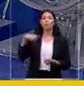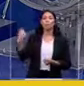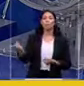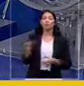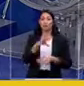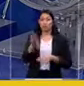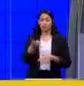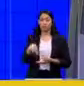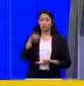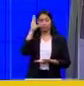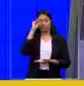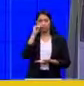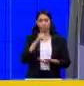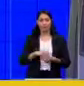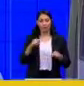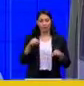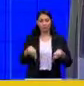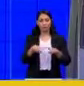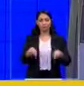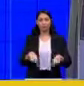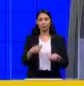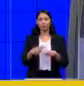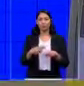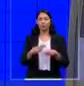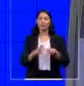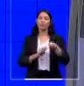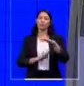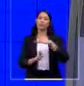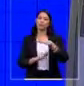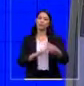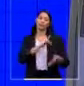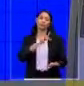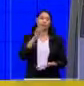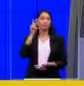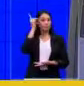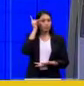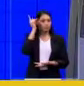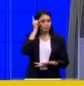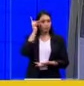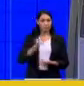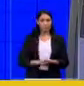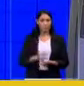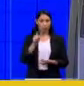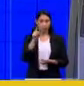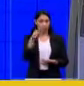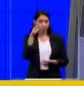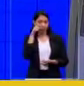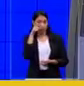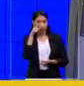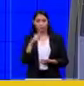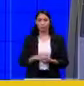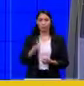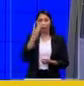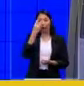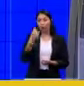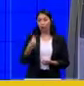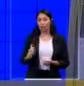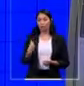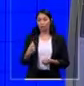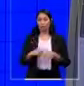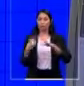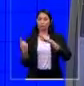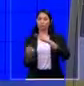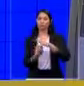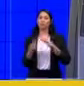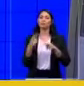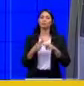noite, direto aqui do Espaço Loterias Caixa, no Terminal Rodoviário Tietê, em São Paulo. Você acompanhando tudo ao vivo nos perfis da